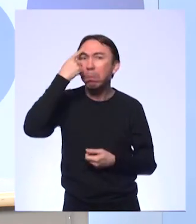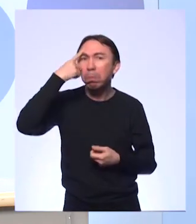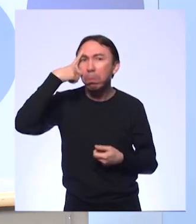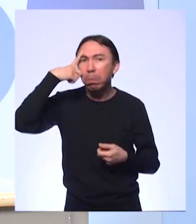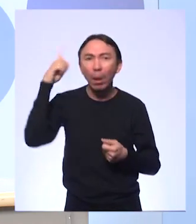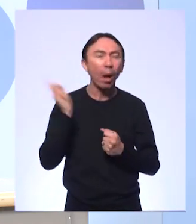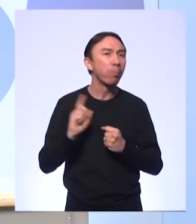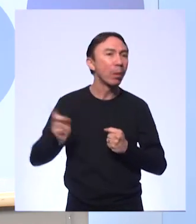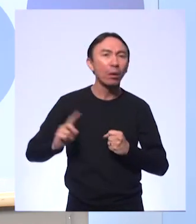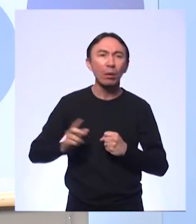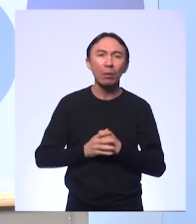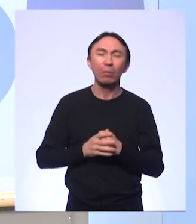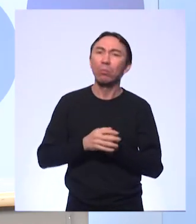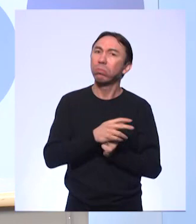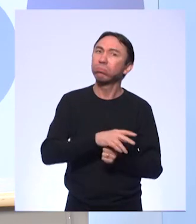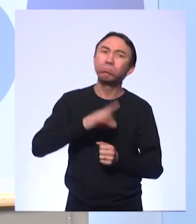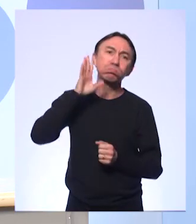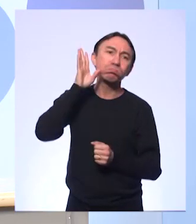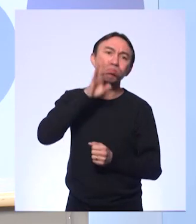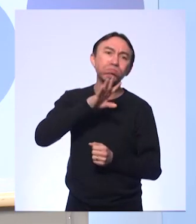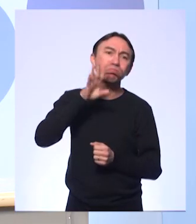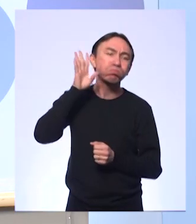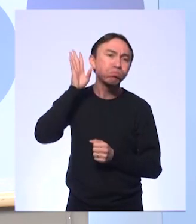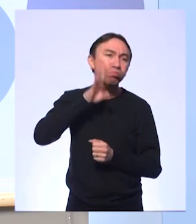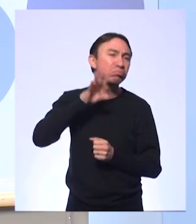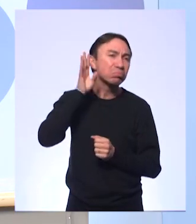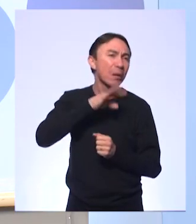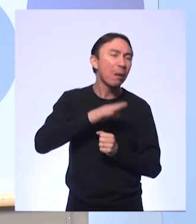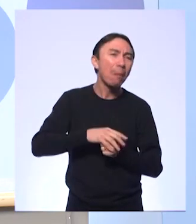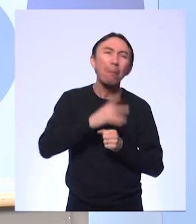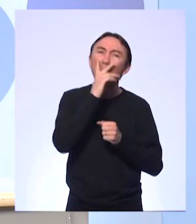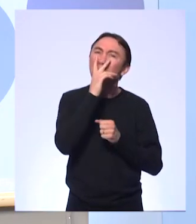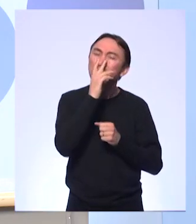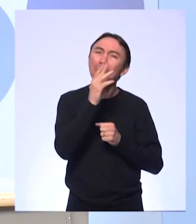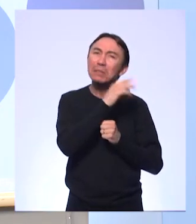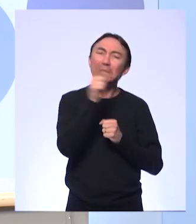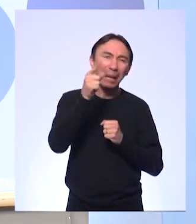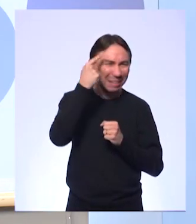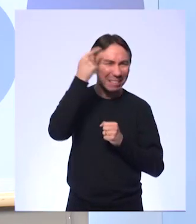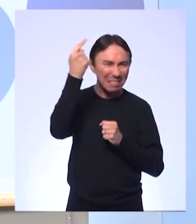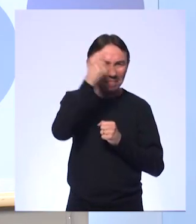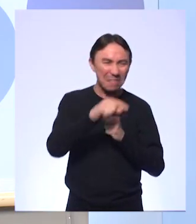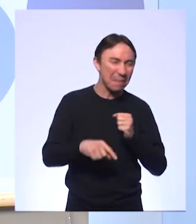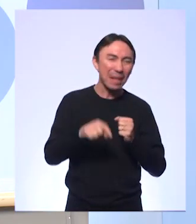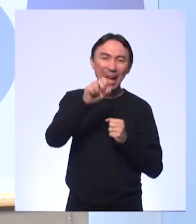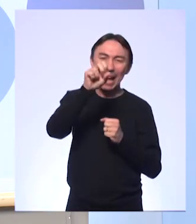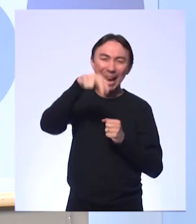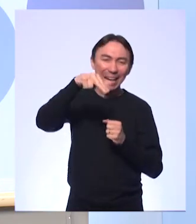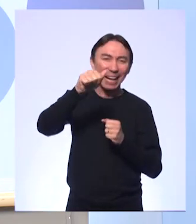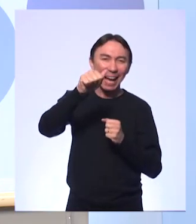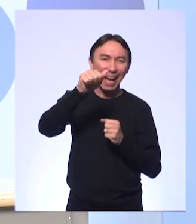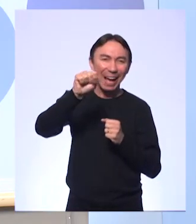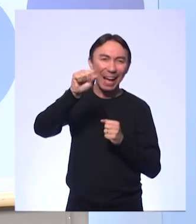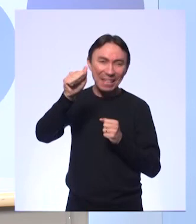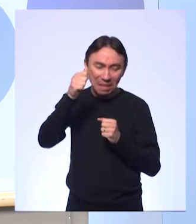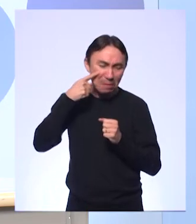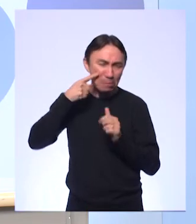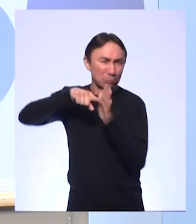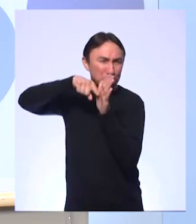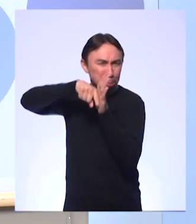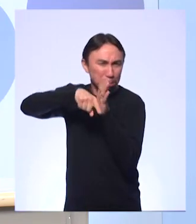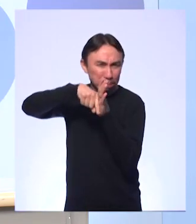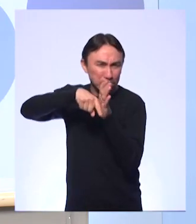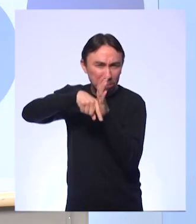achei fantástico, né? Deu a entender ali que ainda a NASA está se aprofundando nesses estudos, mas é interessante para a gente ver como que a